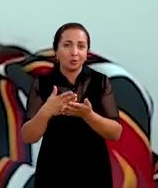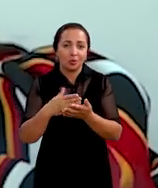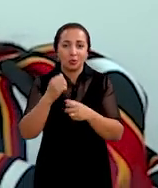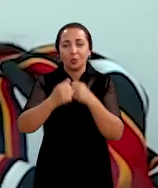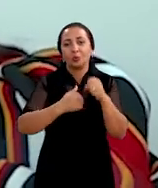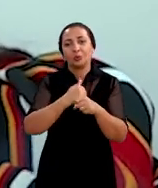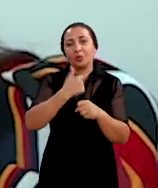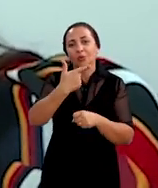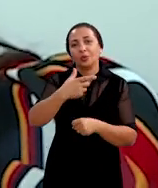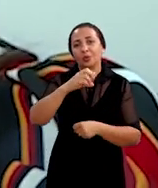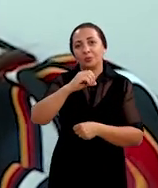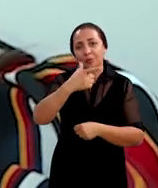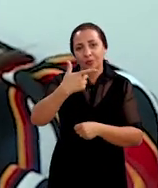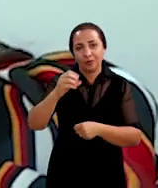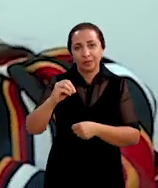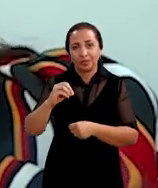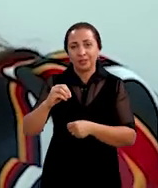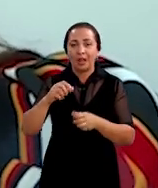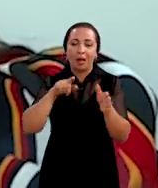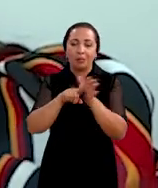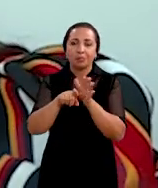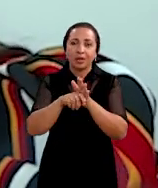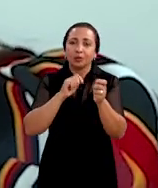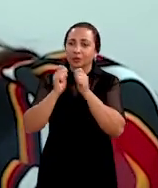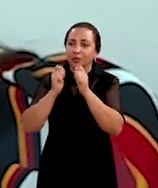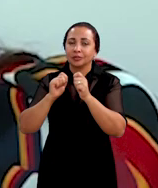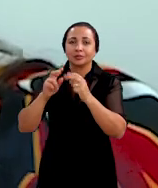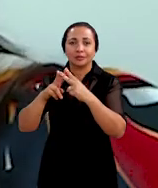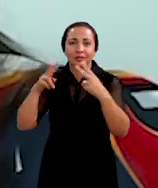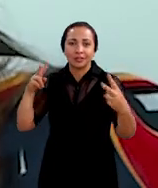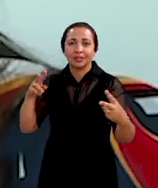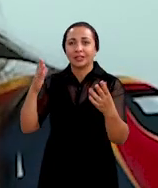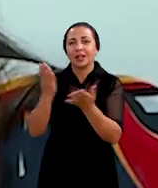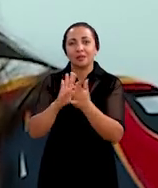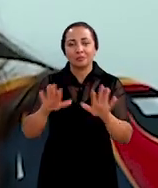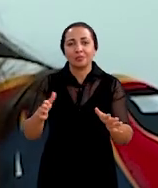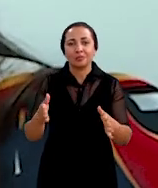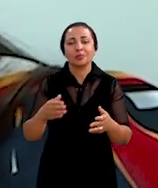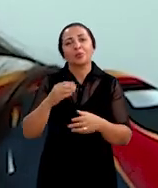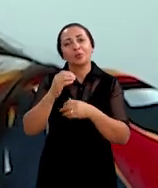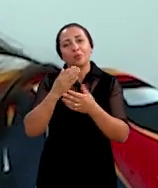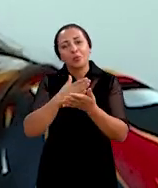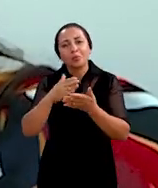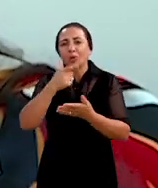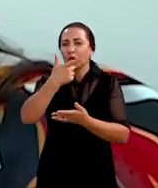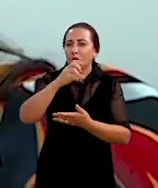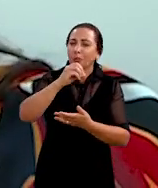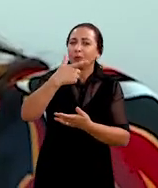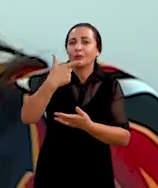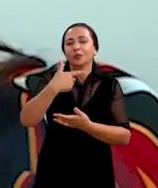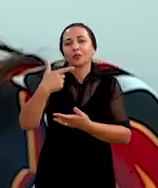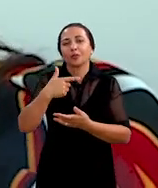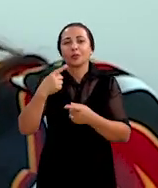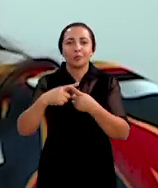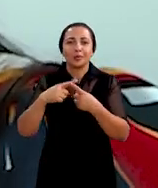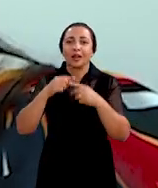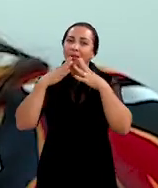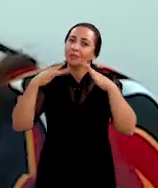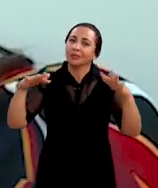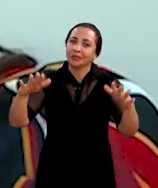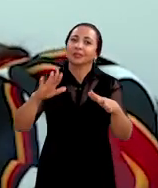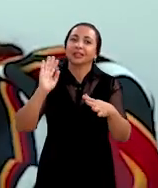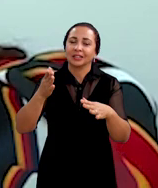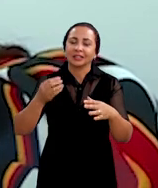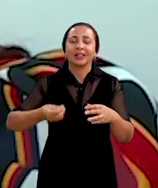Nós iniciamos em 2020 o questionário online e terminou agora início de 2022, porque